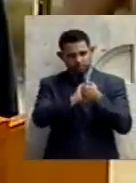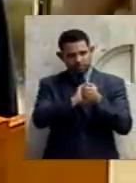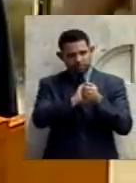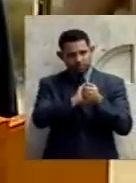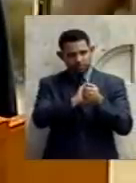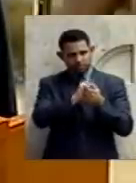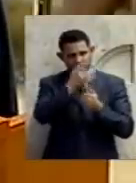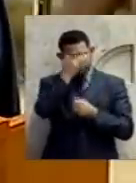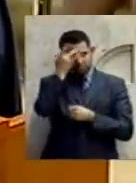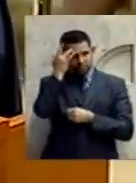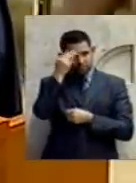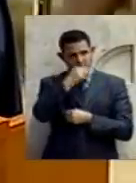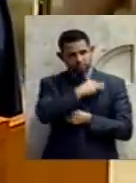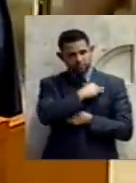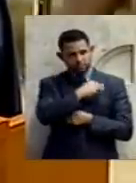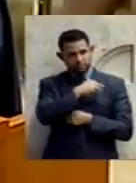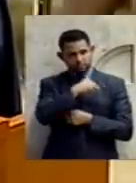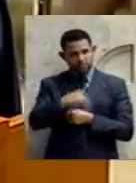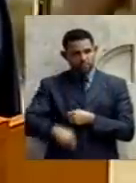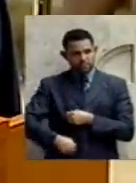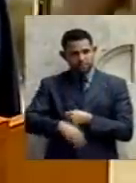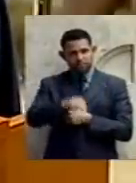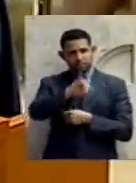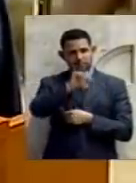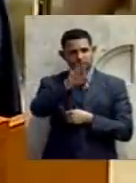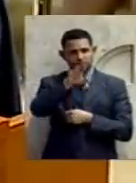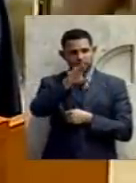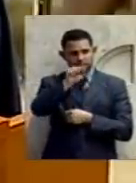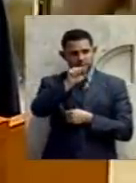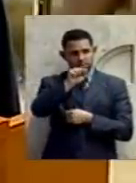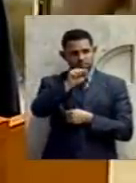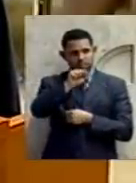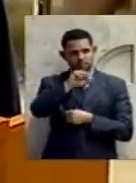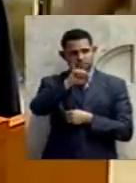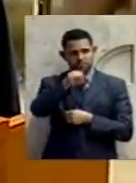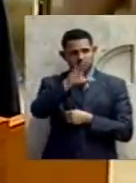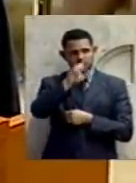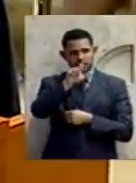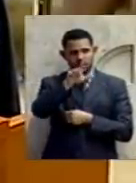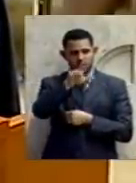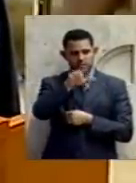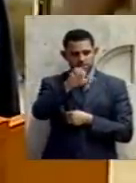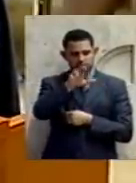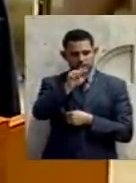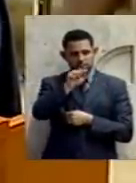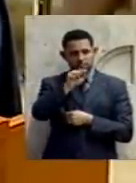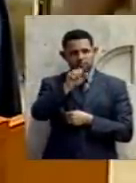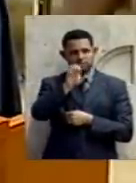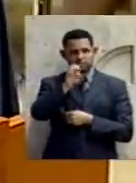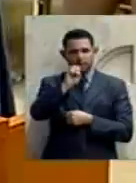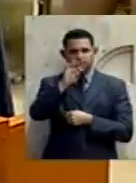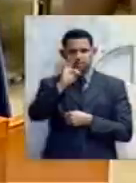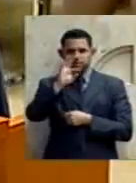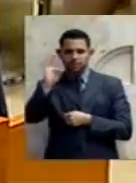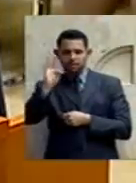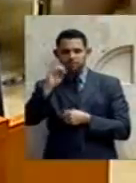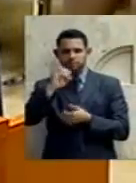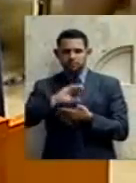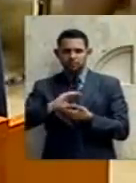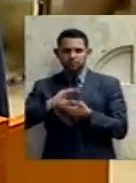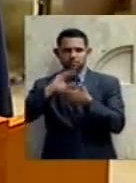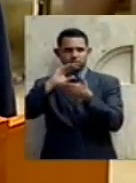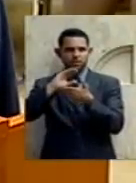pessoas dos ministros Félix Fischer, do STJ, e João Orestes Dalazen, do TST, senhores conselheiros do